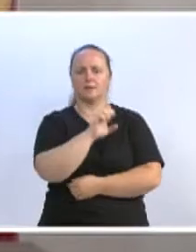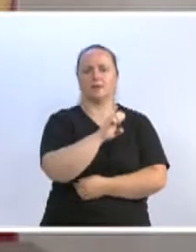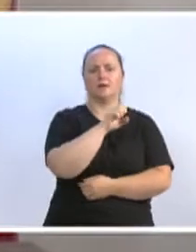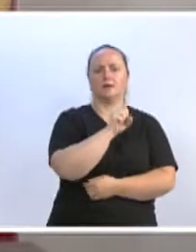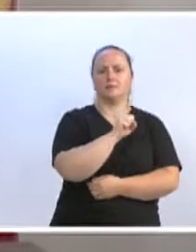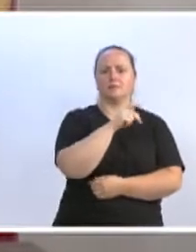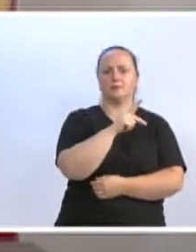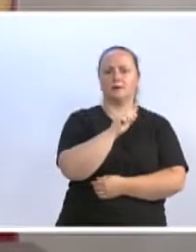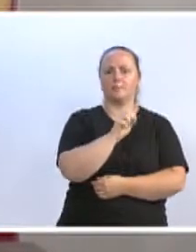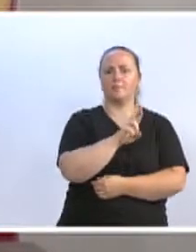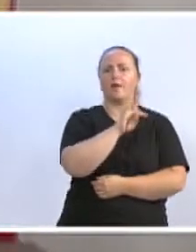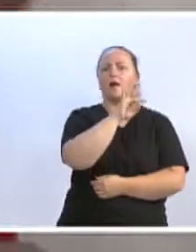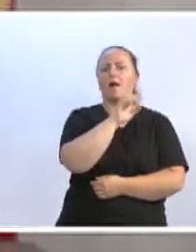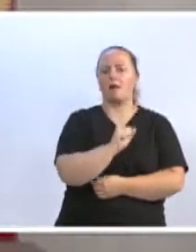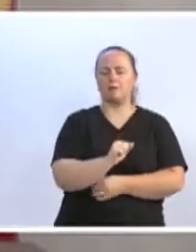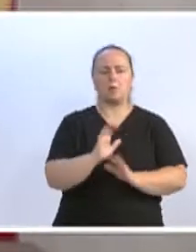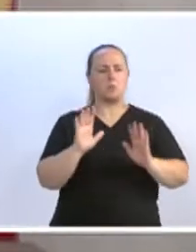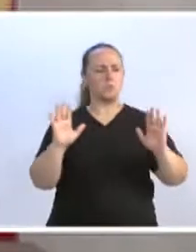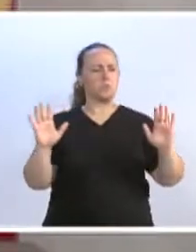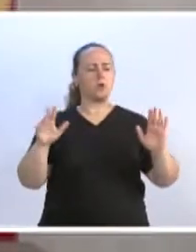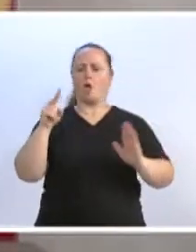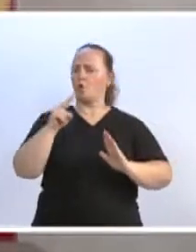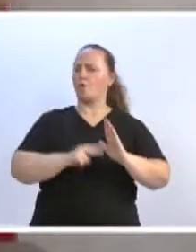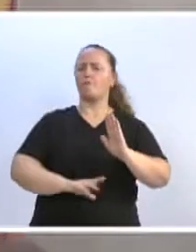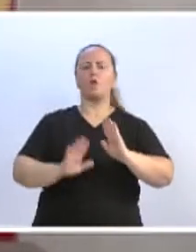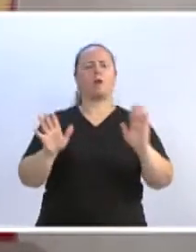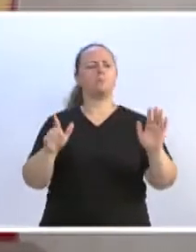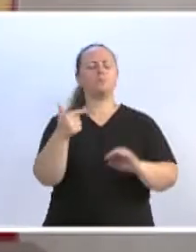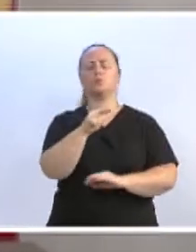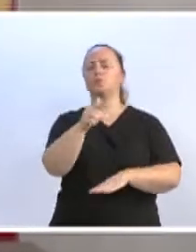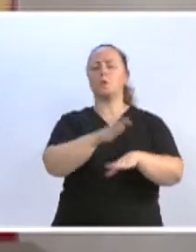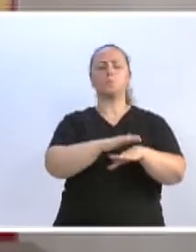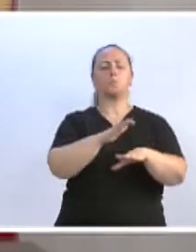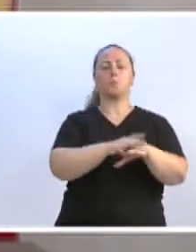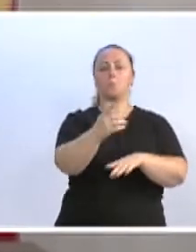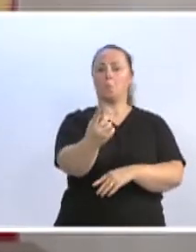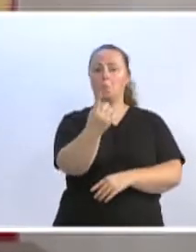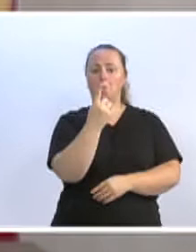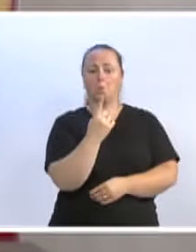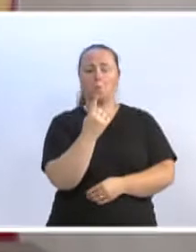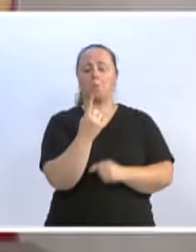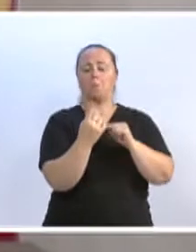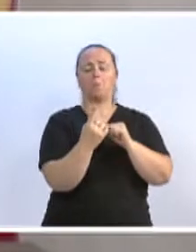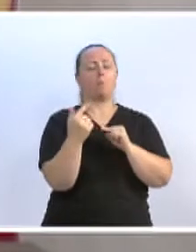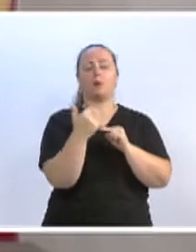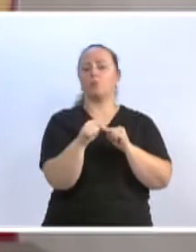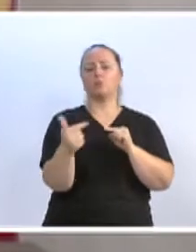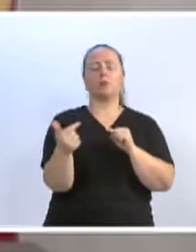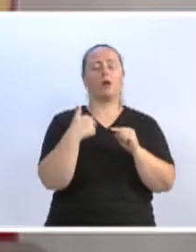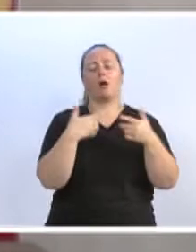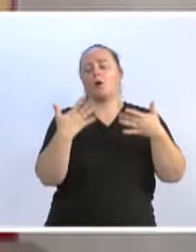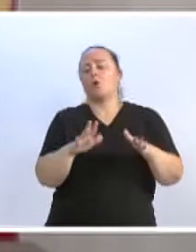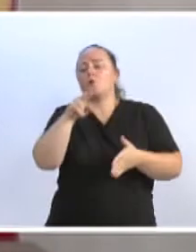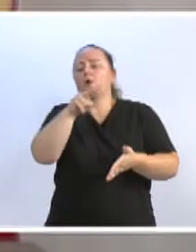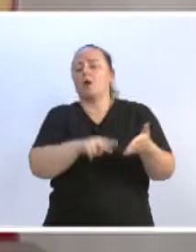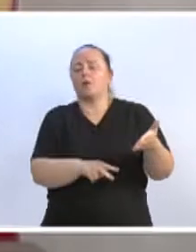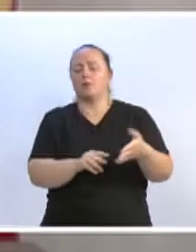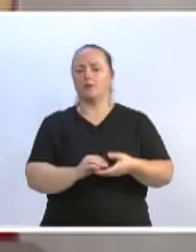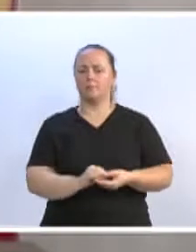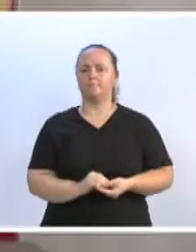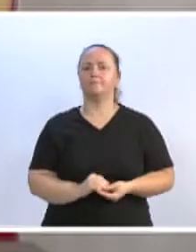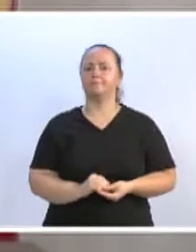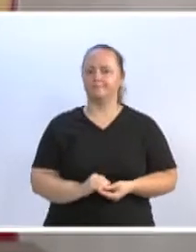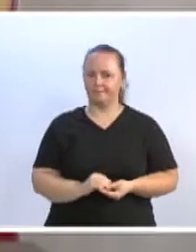tenho aqui perto de mim um documento que me prove. Só para você ter uma ideia, nós temos cerca de